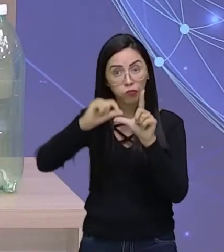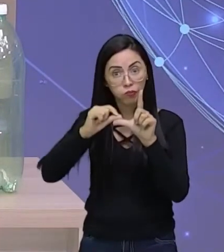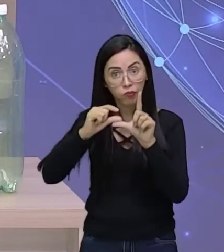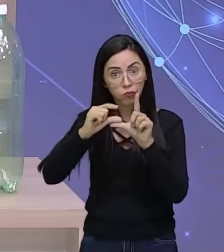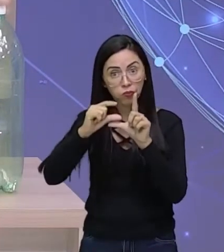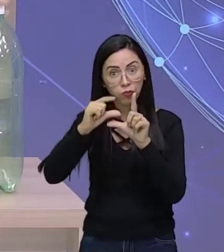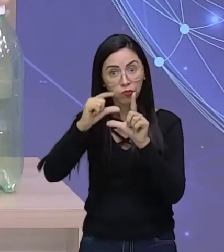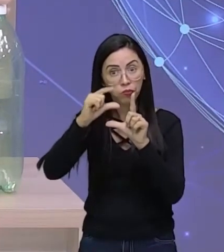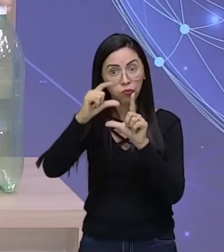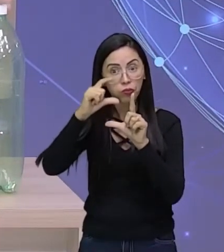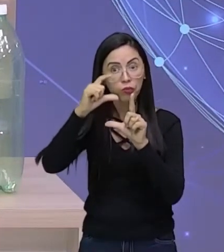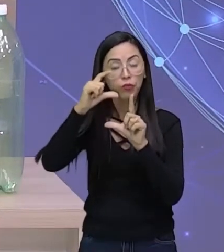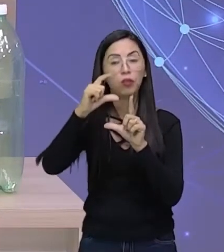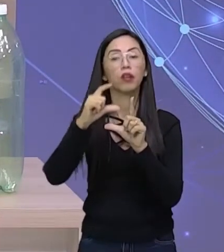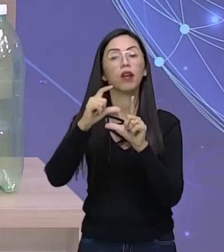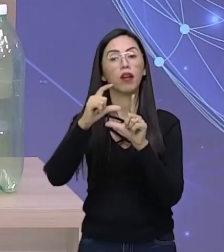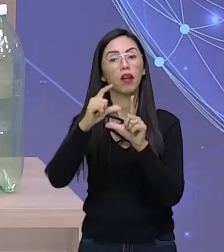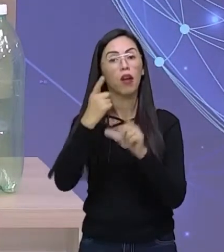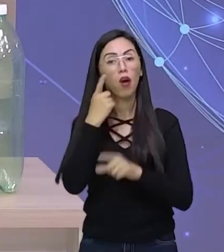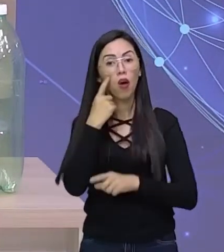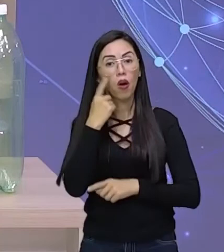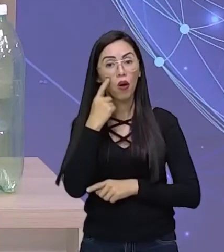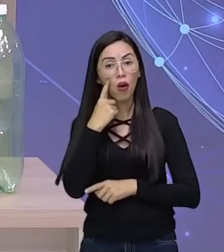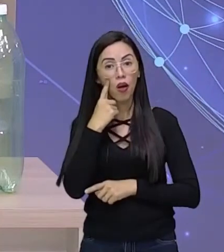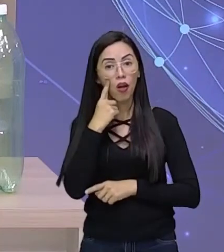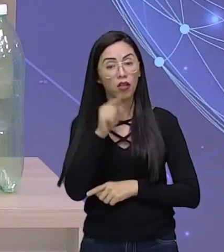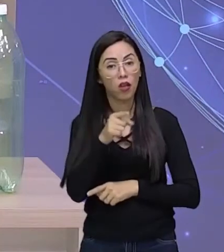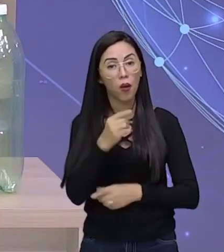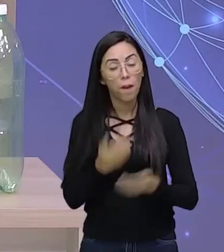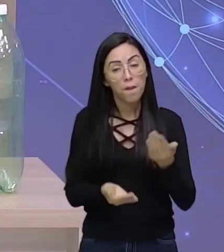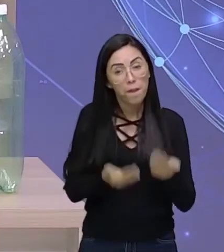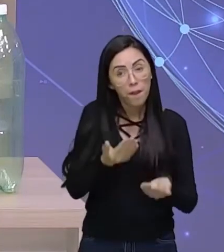convencional para se medir massa.